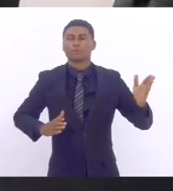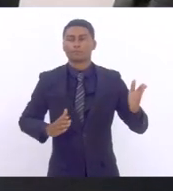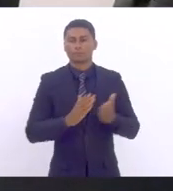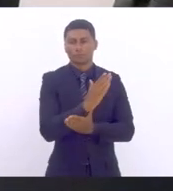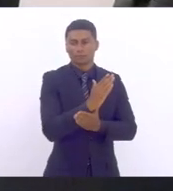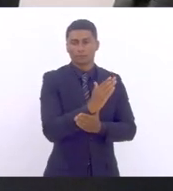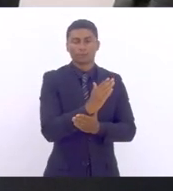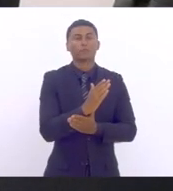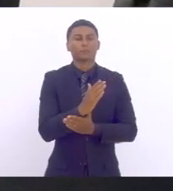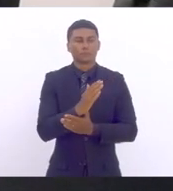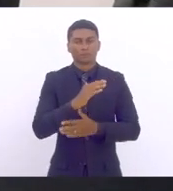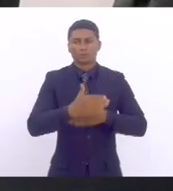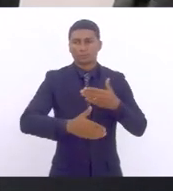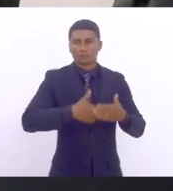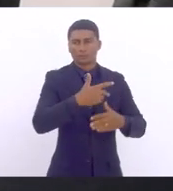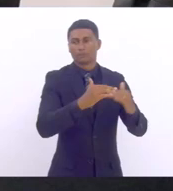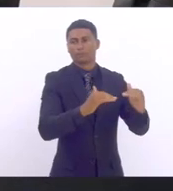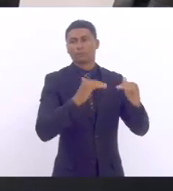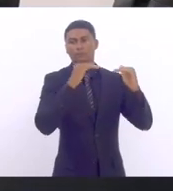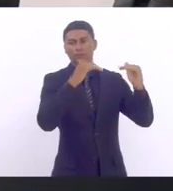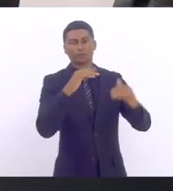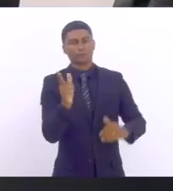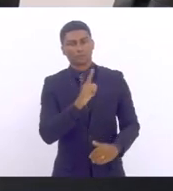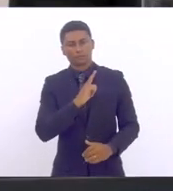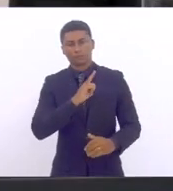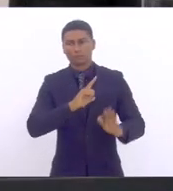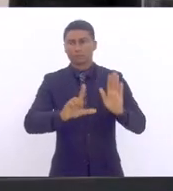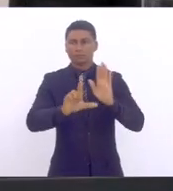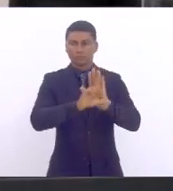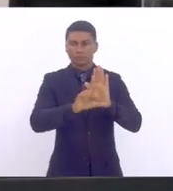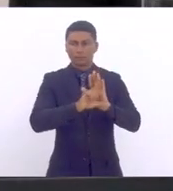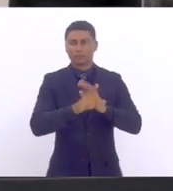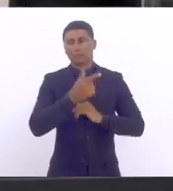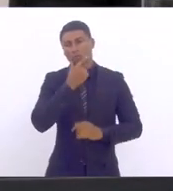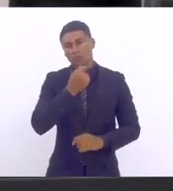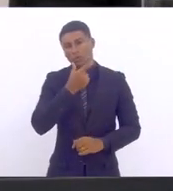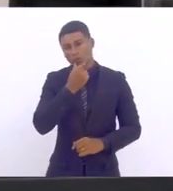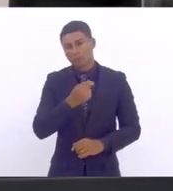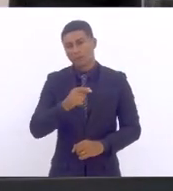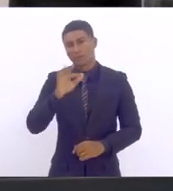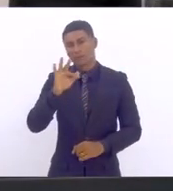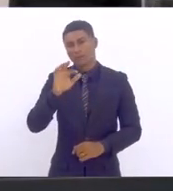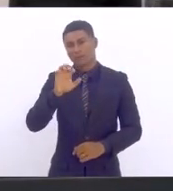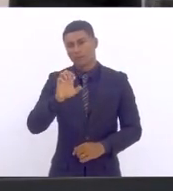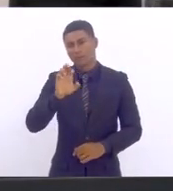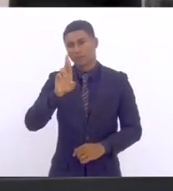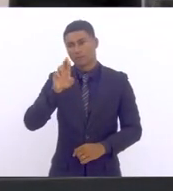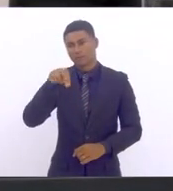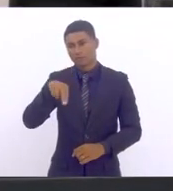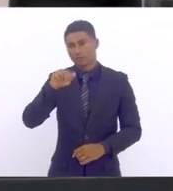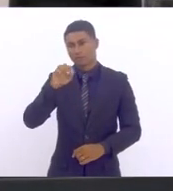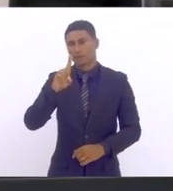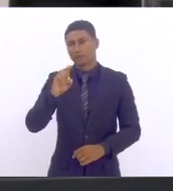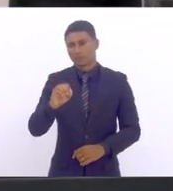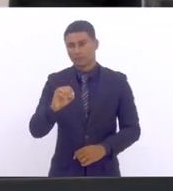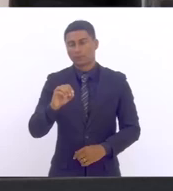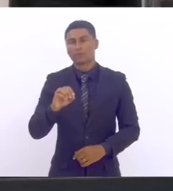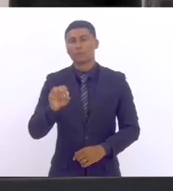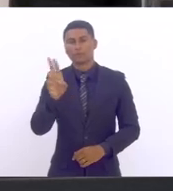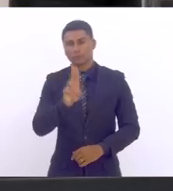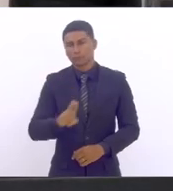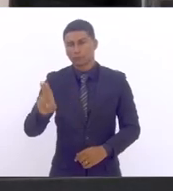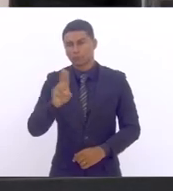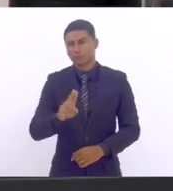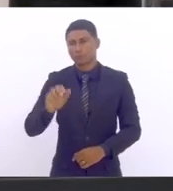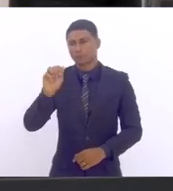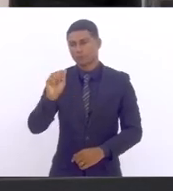até o Supremo. E havia uma lei do Fernando, do tempo do Fernando Henrique, que dizia que se podia usar o amianto tomando medidas. Então, por 6-5,